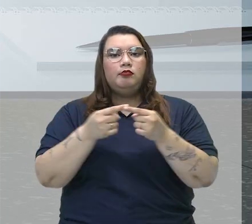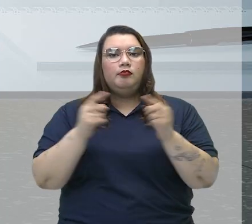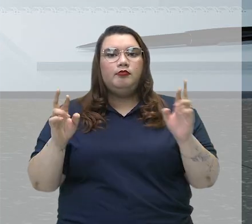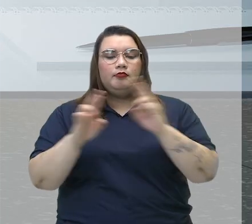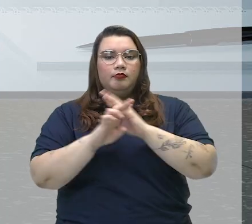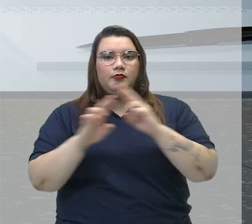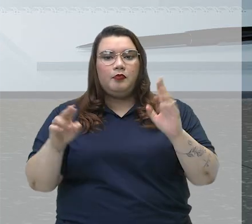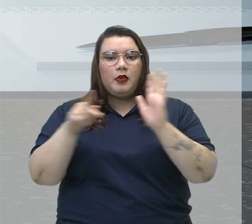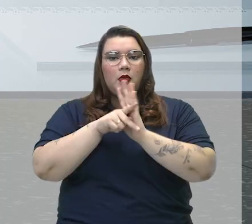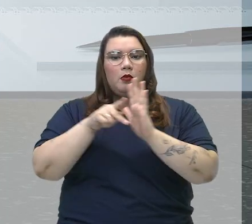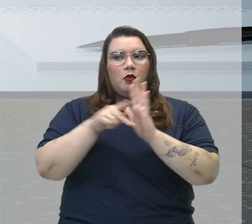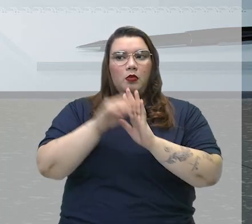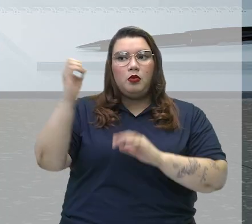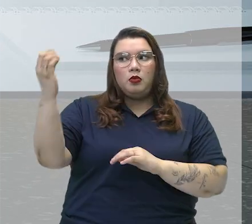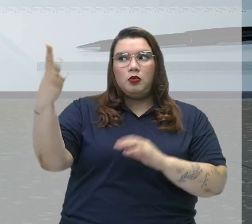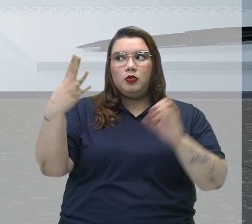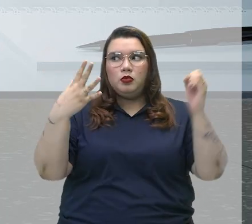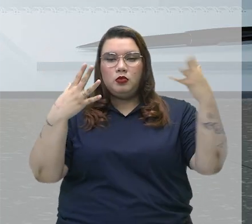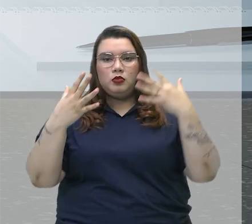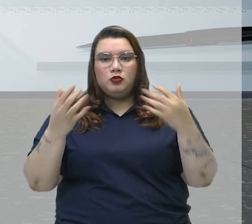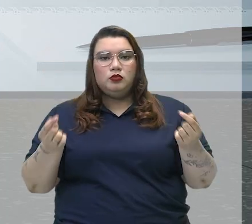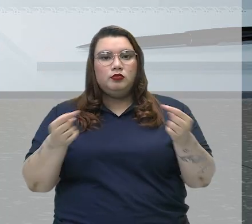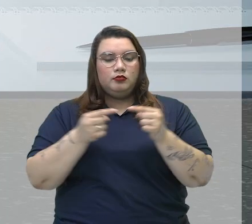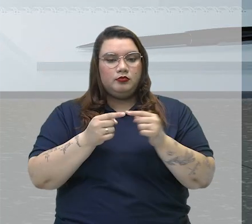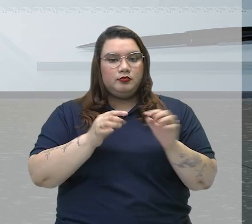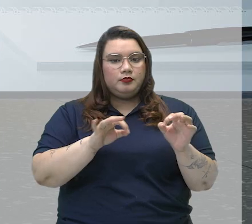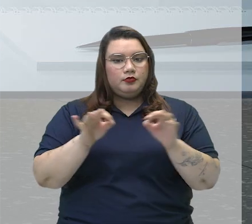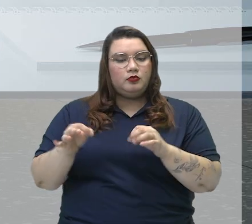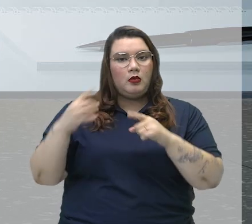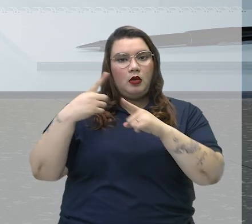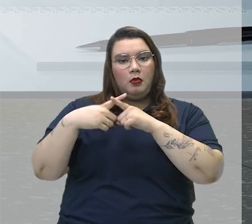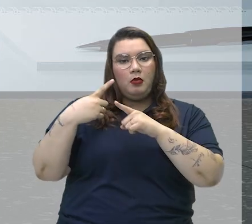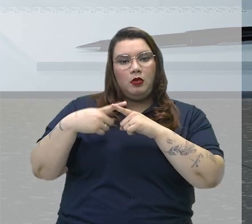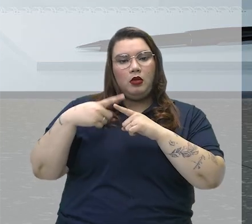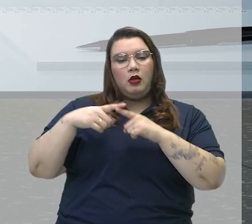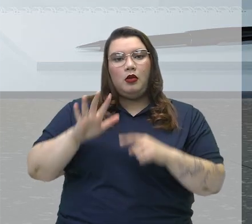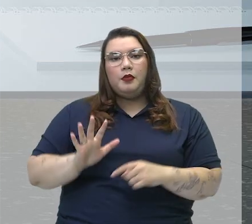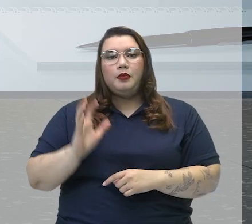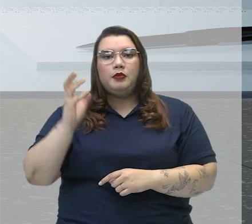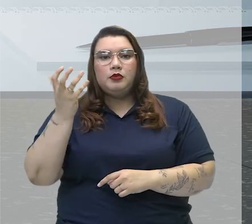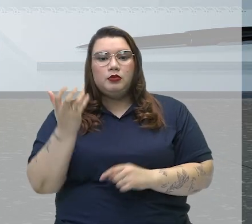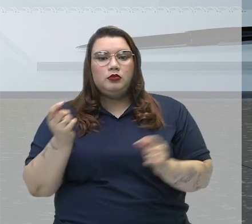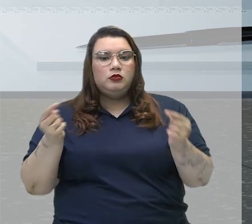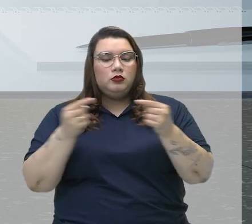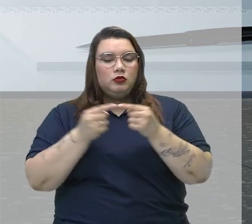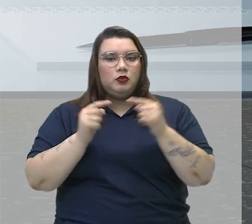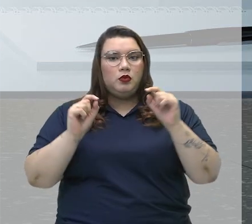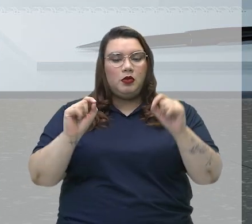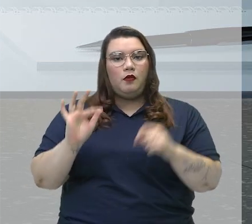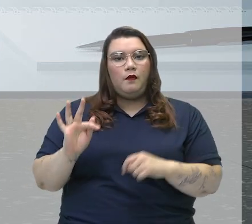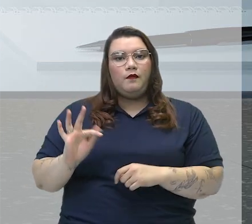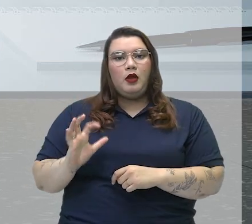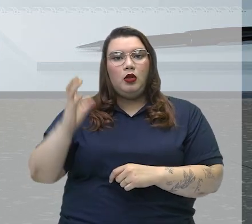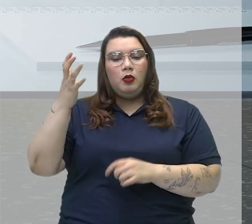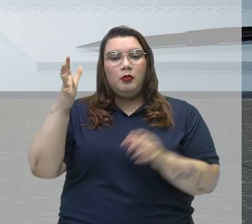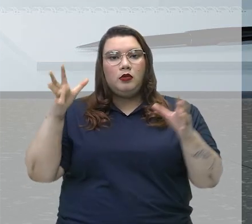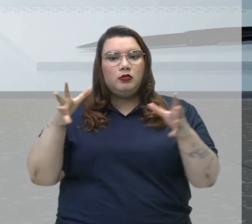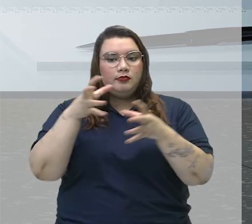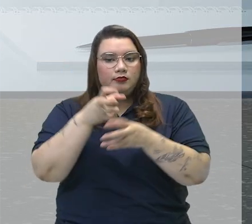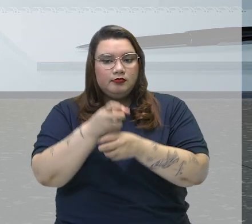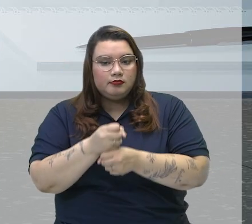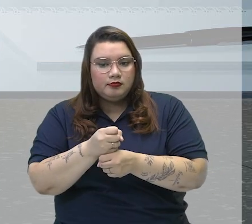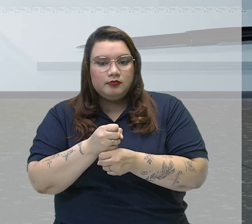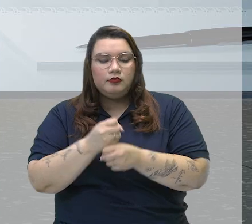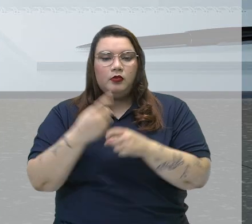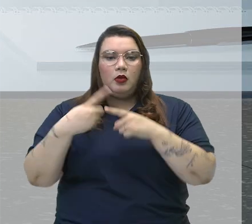comportamento com relação aos feixes de luz que a atravessam. Porque na lente ocorre sempre o fenômeno da refração.